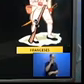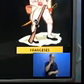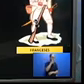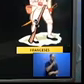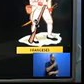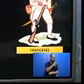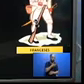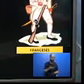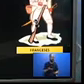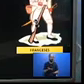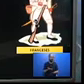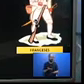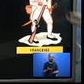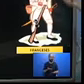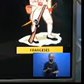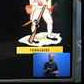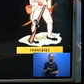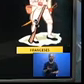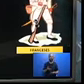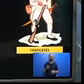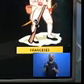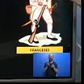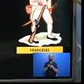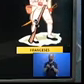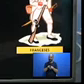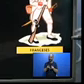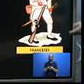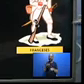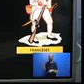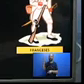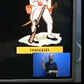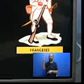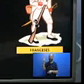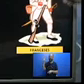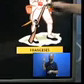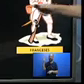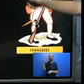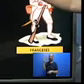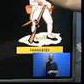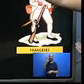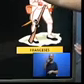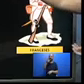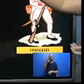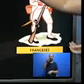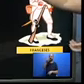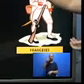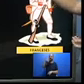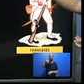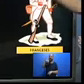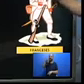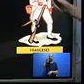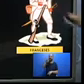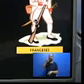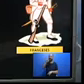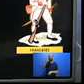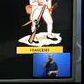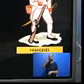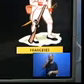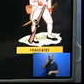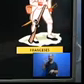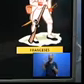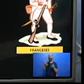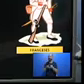no pau-brasil. Os franceses interessaram-se e começaram a vir explorar o